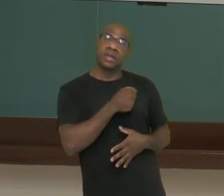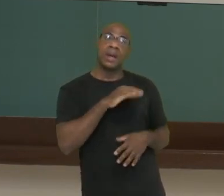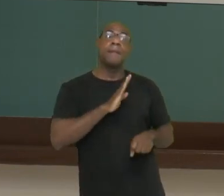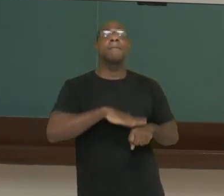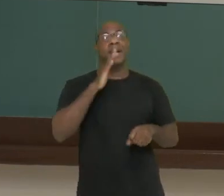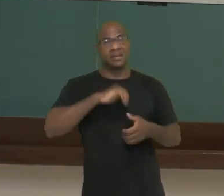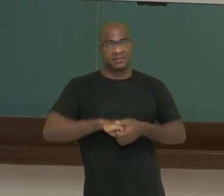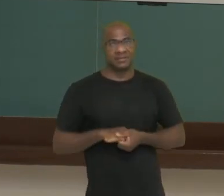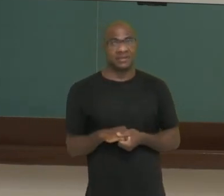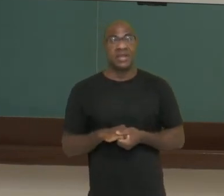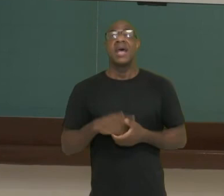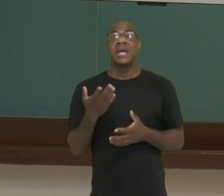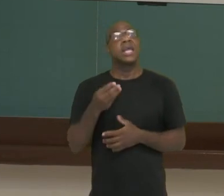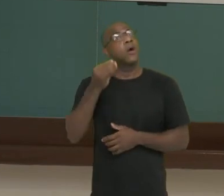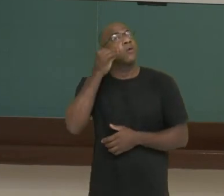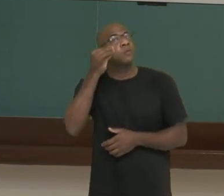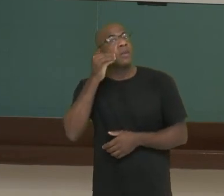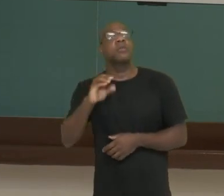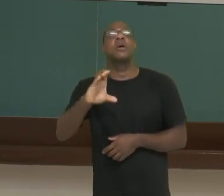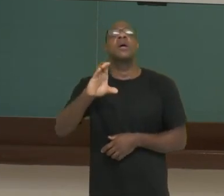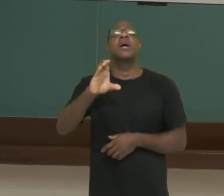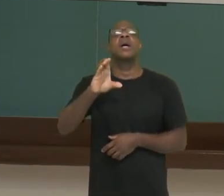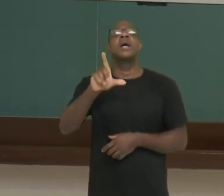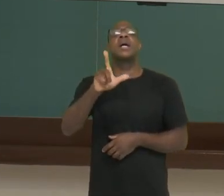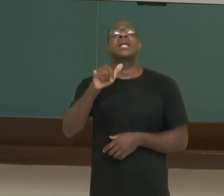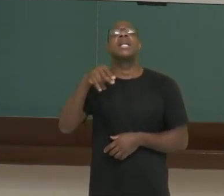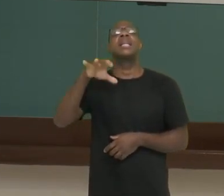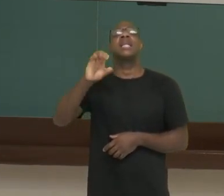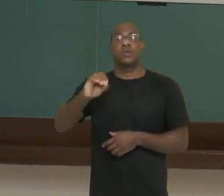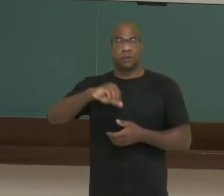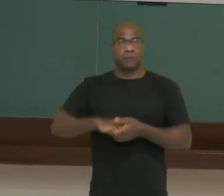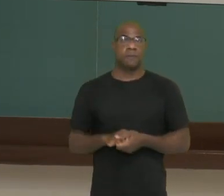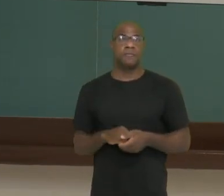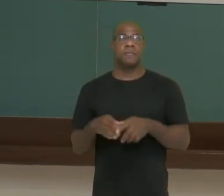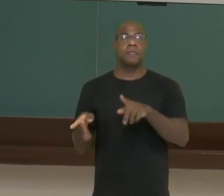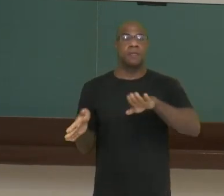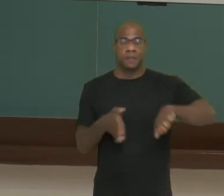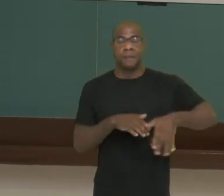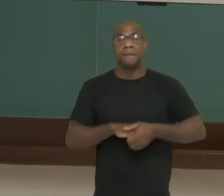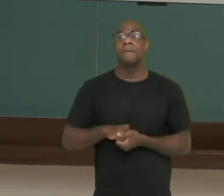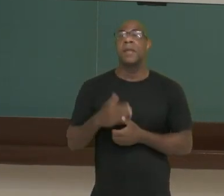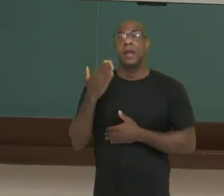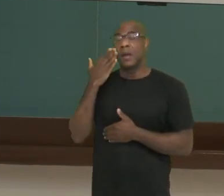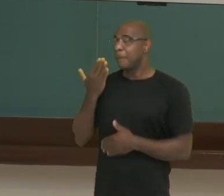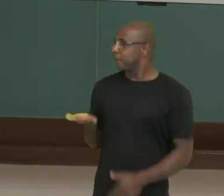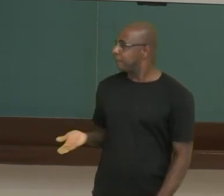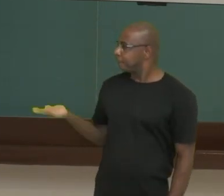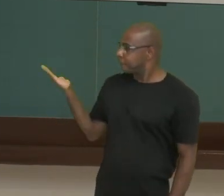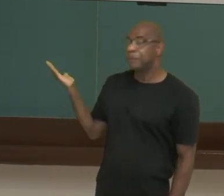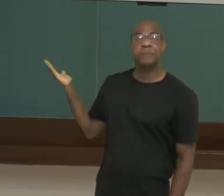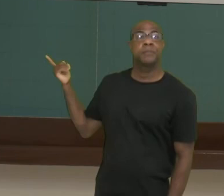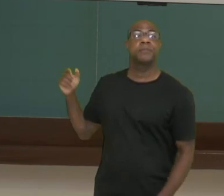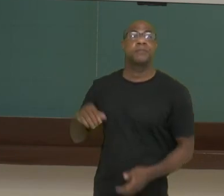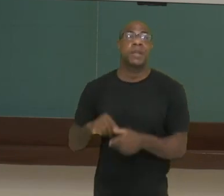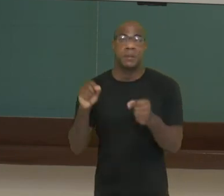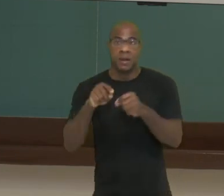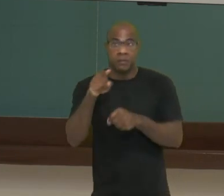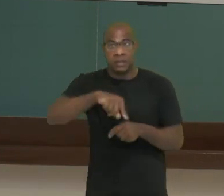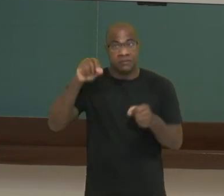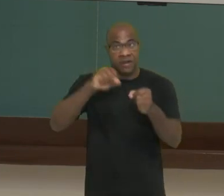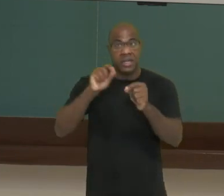teste clínico que a gente chama. Os instrumentos de pesquisa que eu falei lá anteriormente, né, para vocês